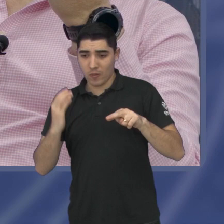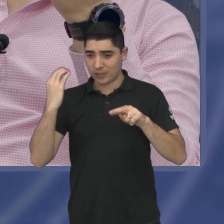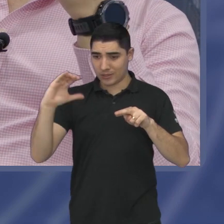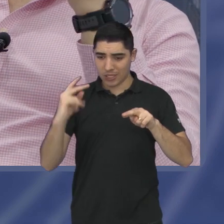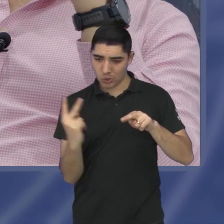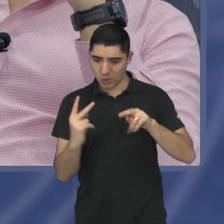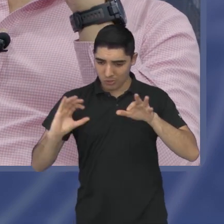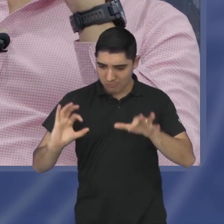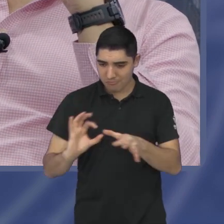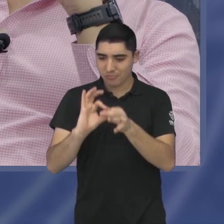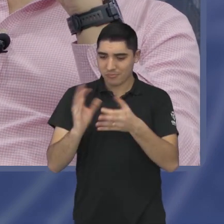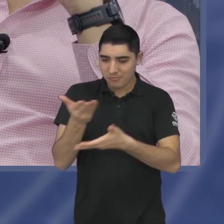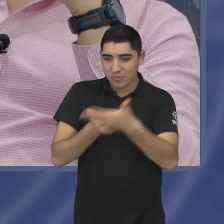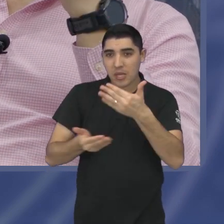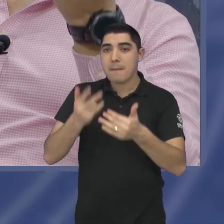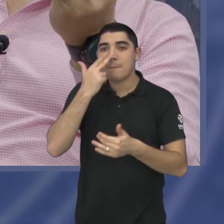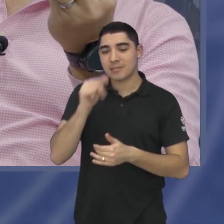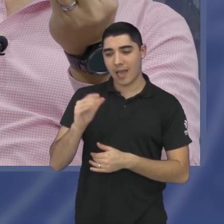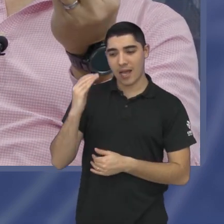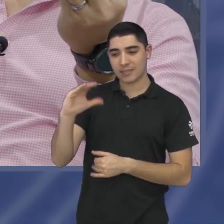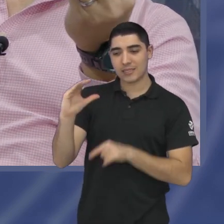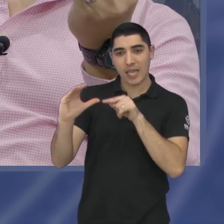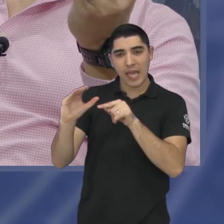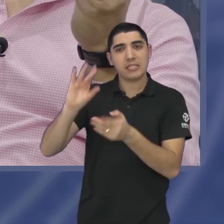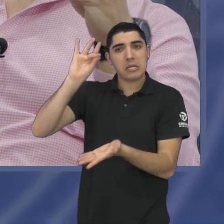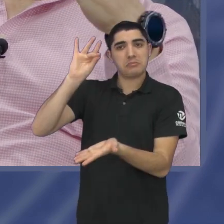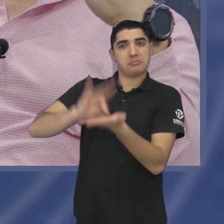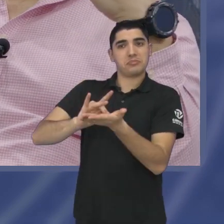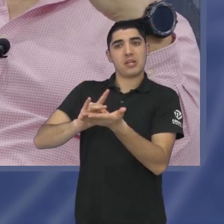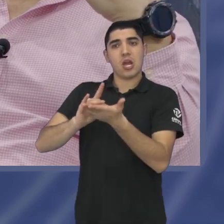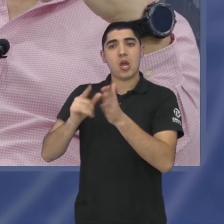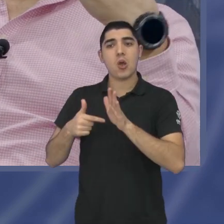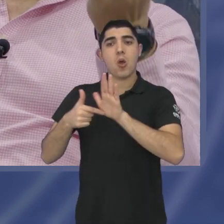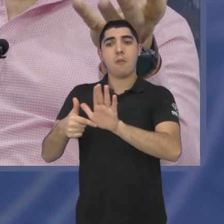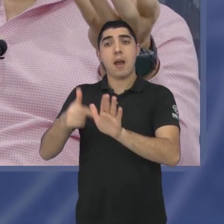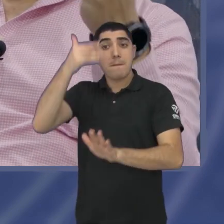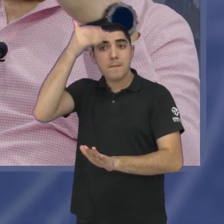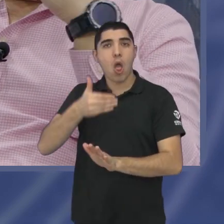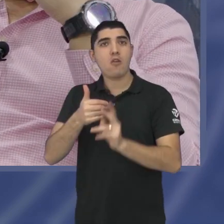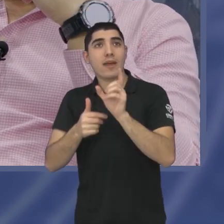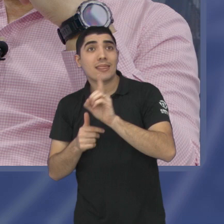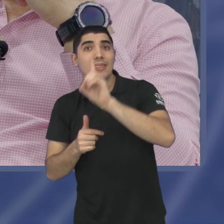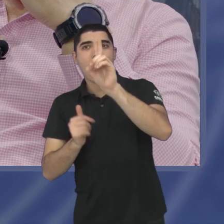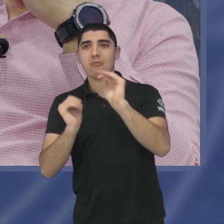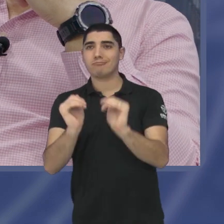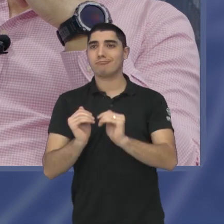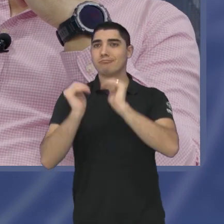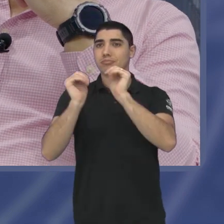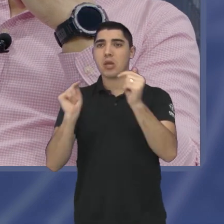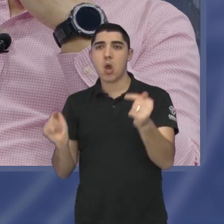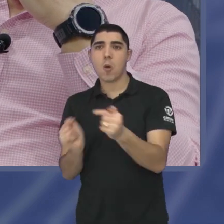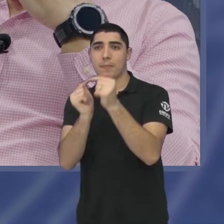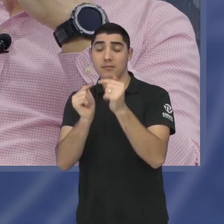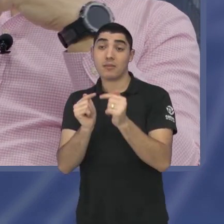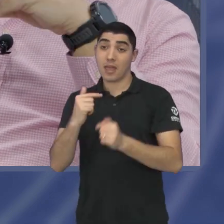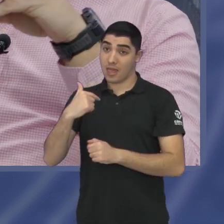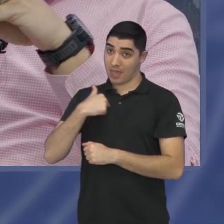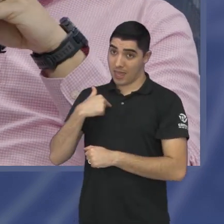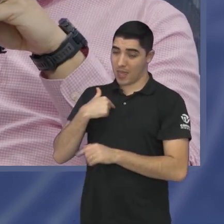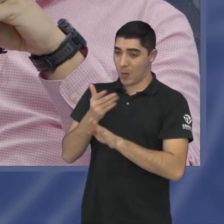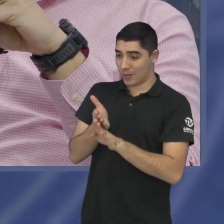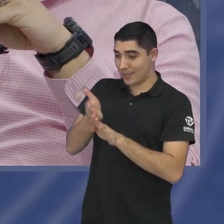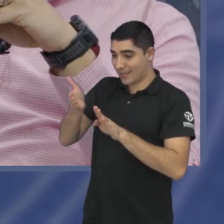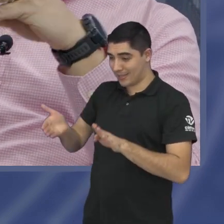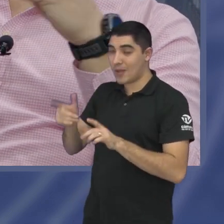religiosa, a ciência é uma confirmação do divino, né? A ciência é mais uma manifestação do divino. Eu estou